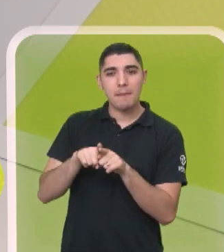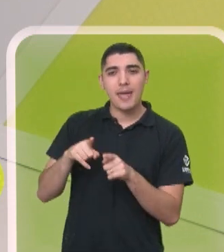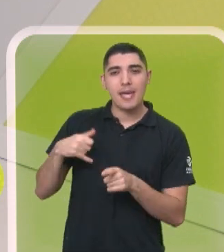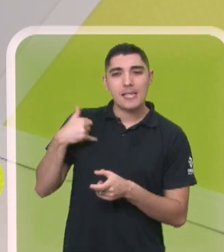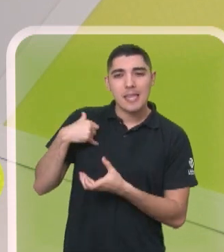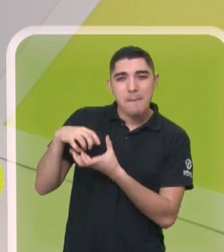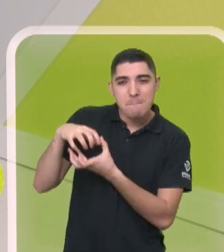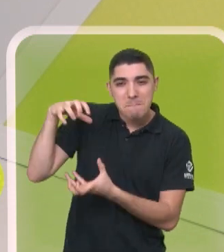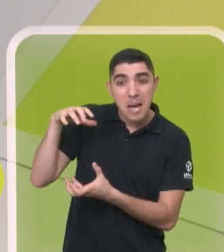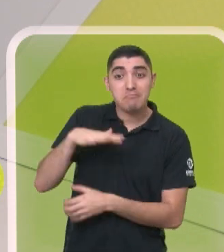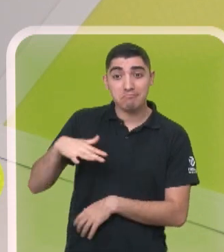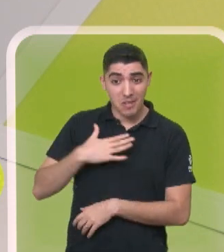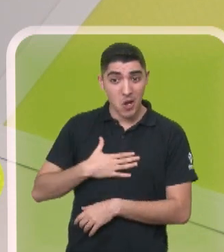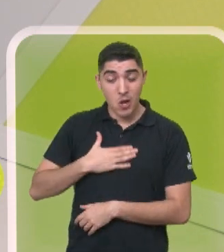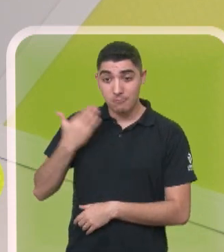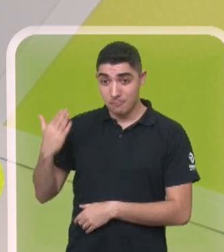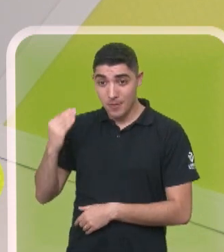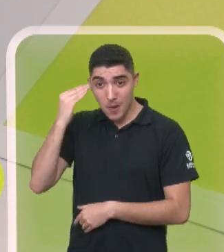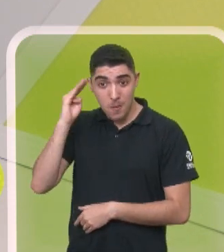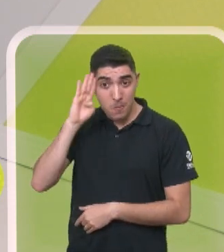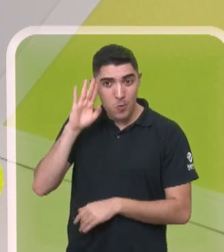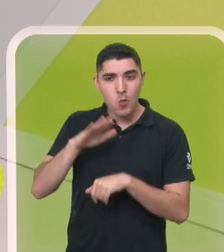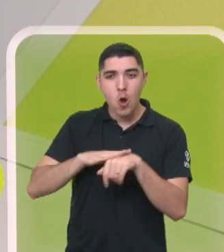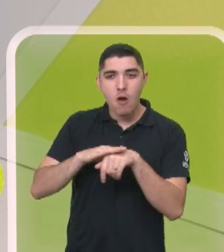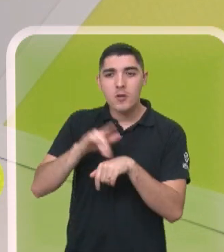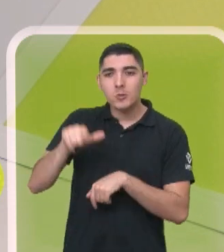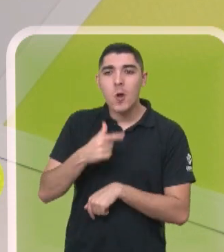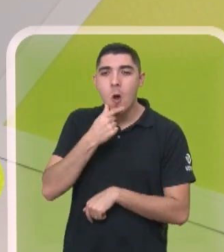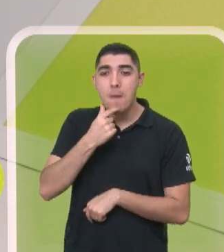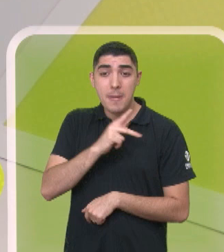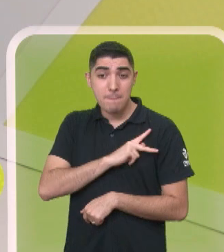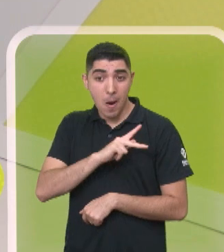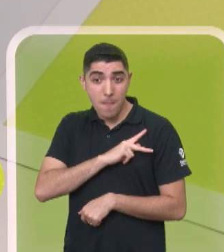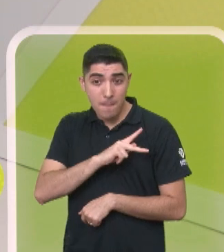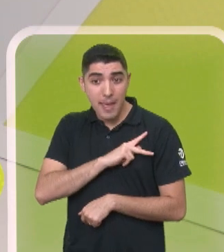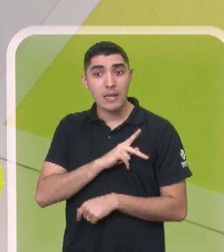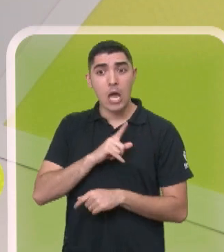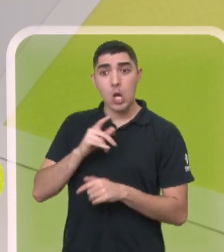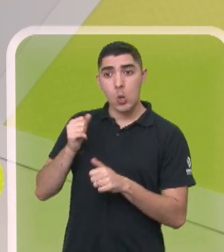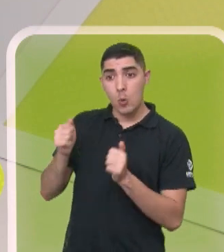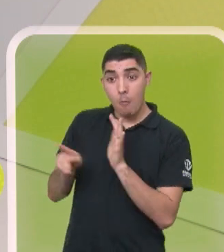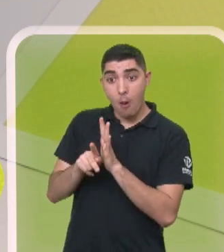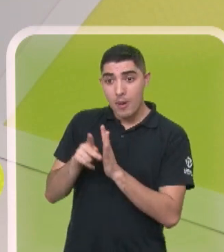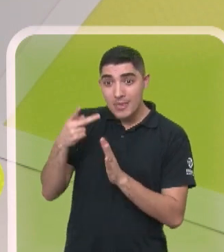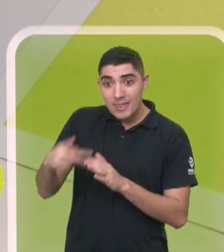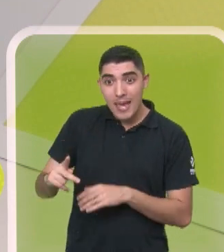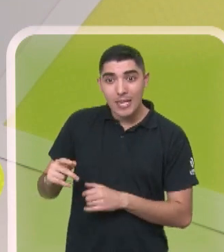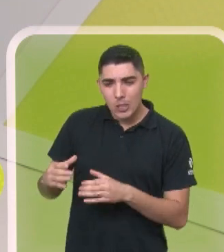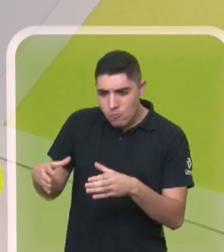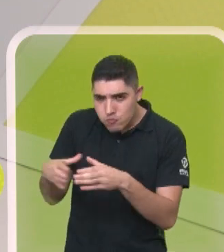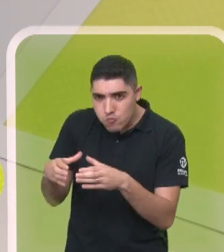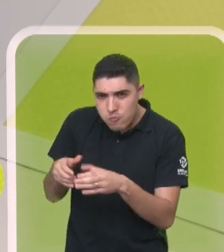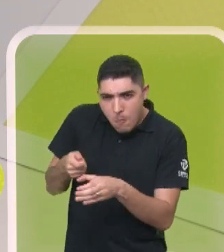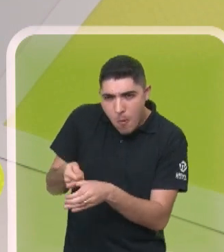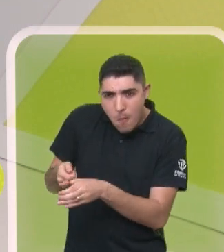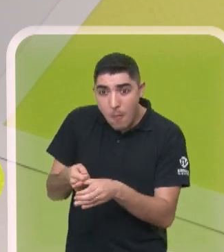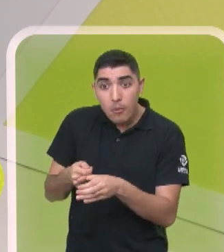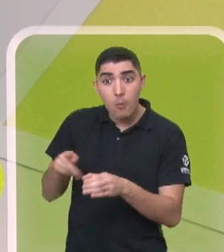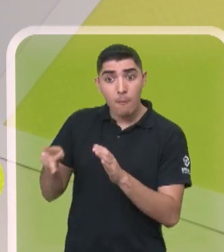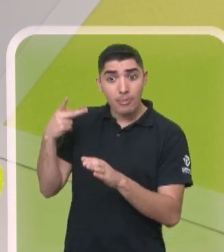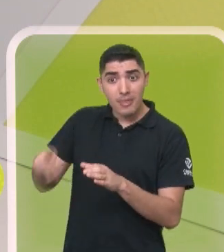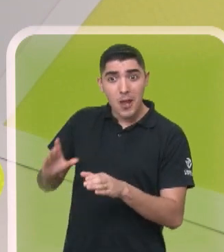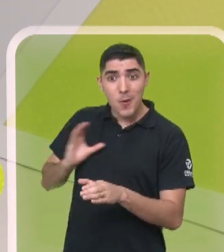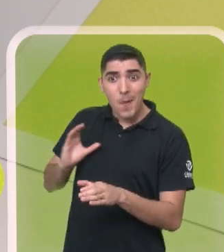senhores. O Brunão que está aqui foi conversar com um palmeirense que defendeu as cores do Corinthians, tudo pelo amor ao futebol de